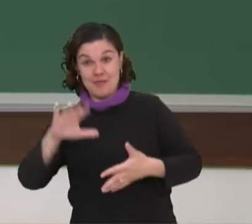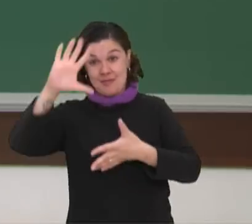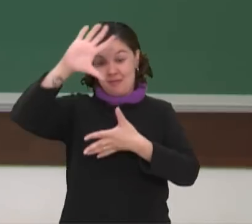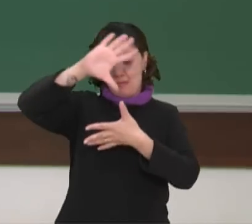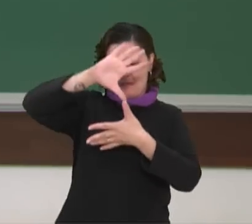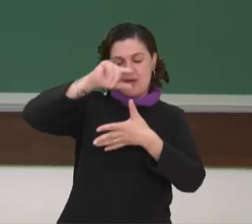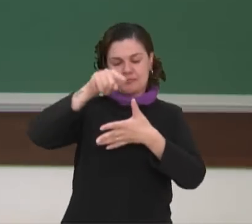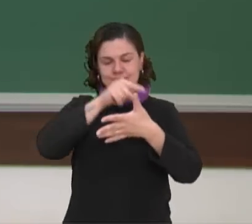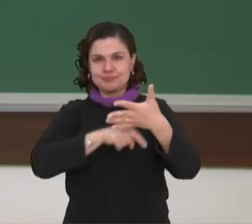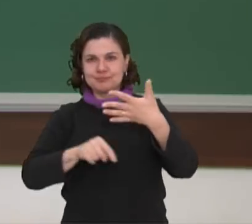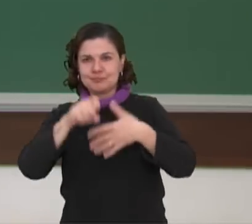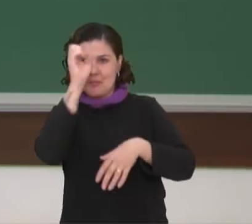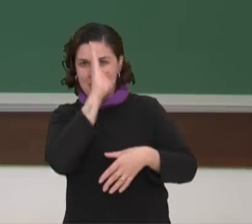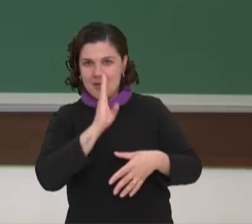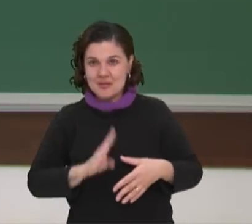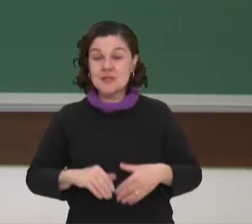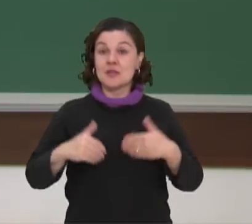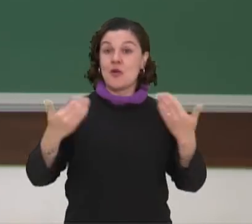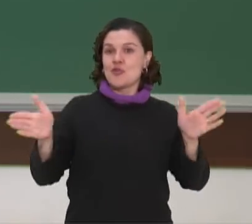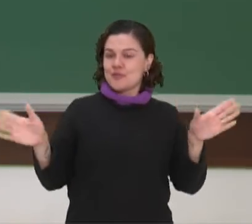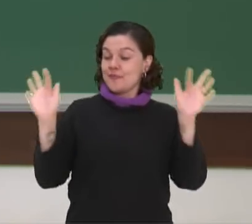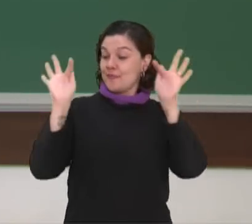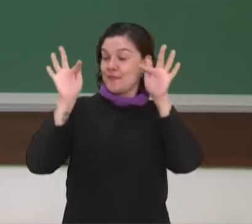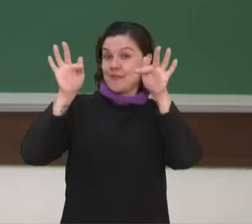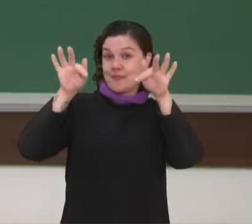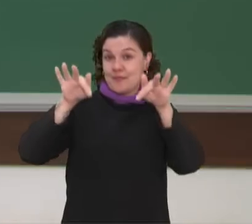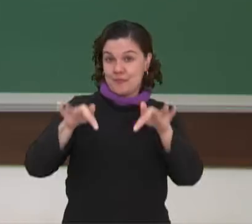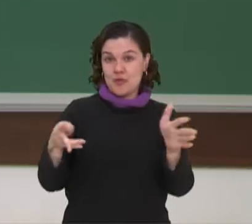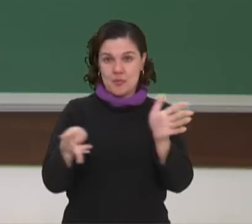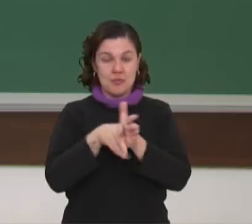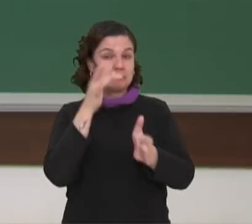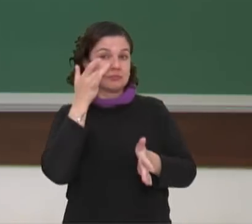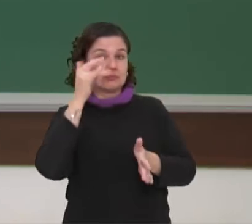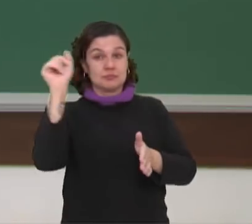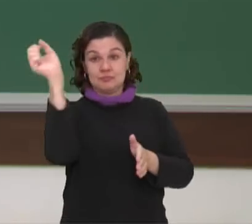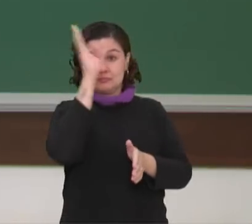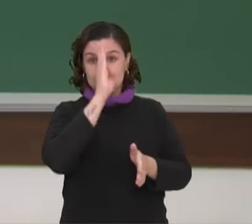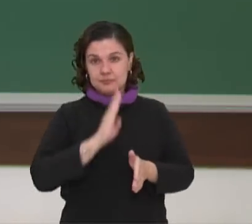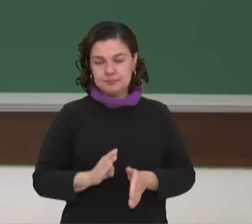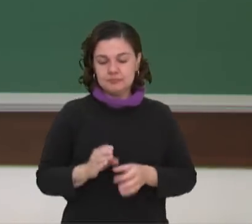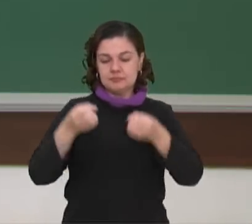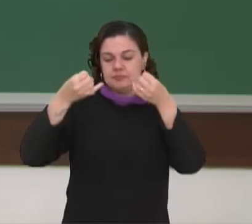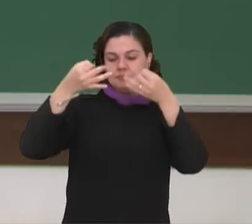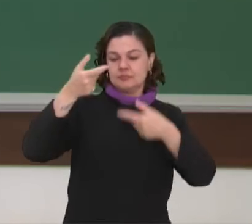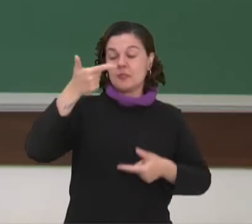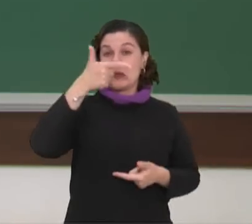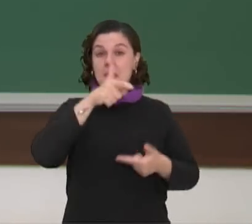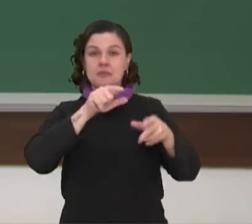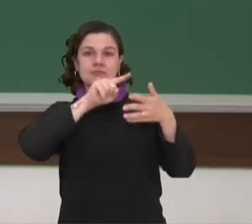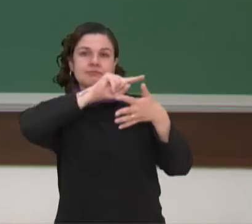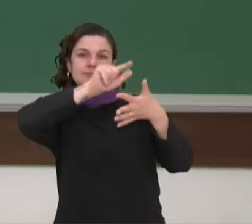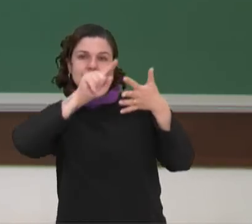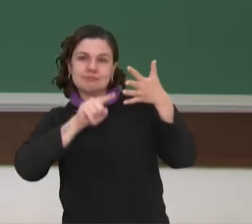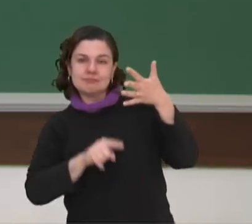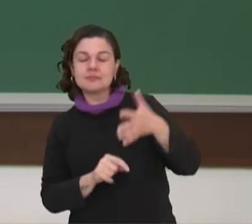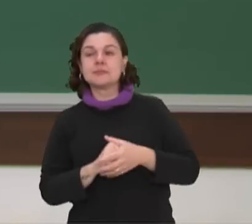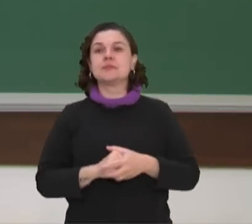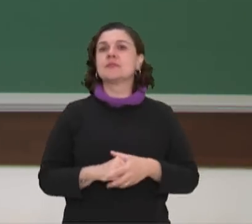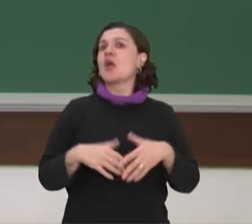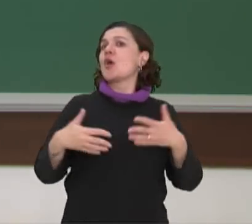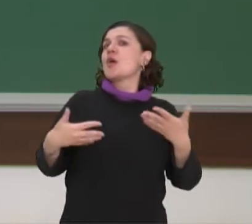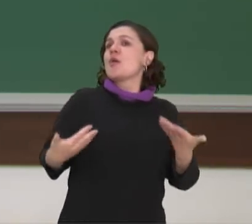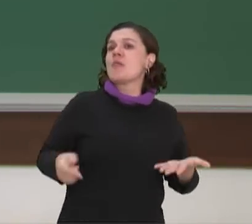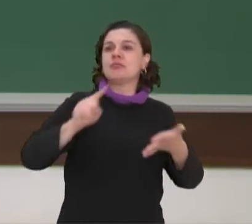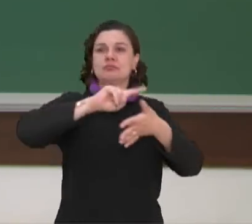Brasil. Então hoje a gente fecha esse assunto sobre ouro no Brasil, conversando sobre mais algumas características.